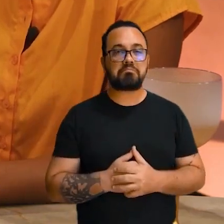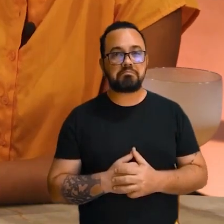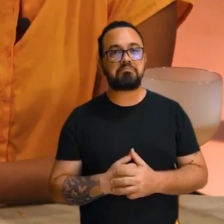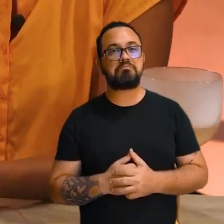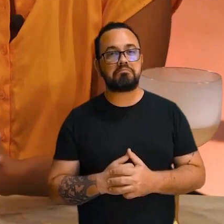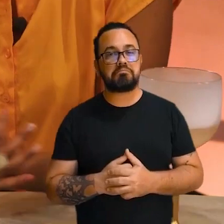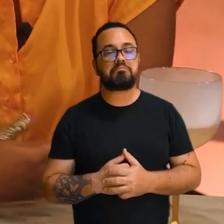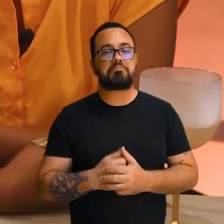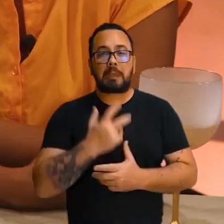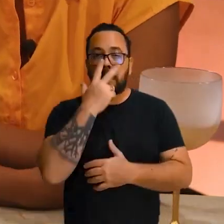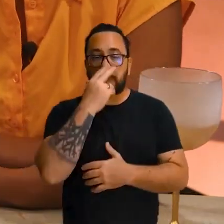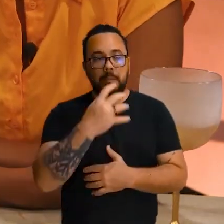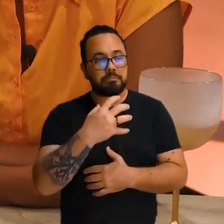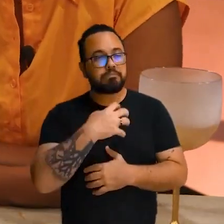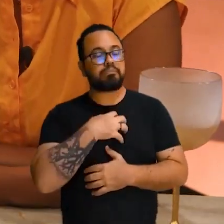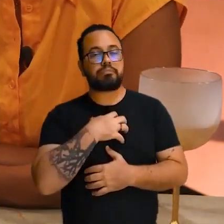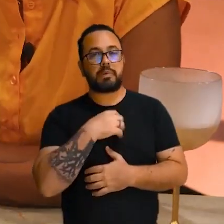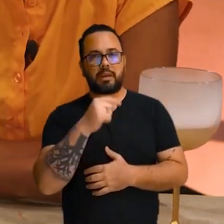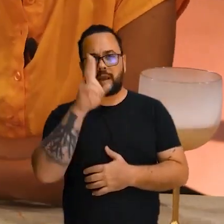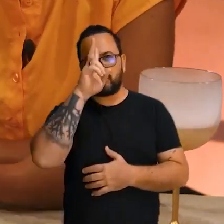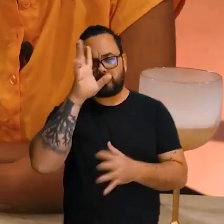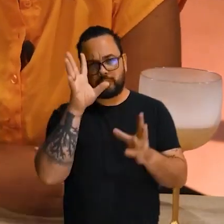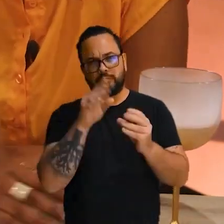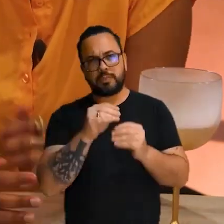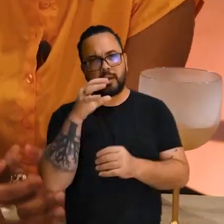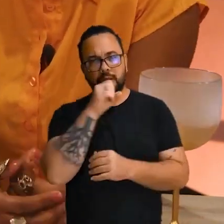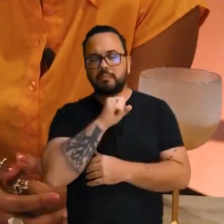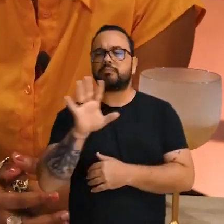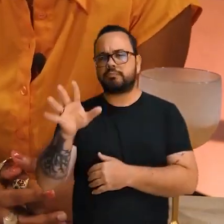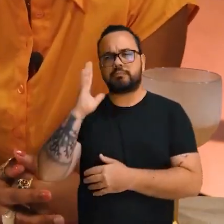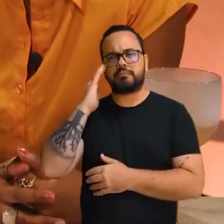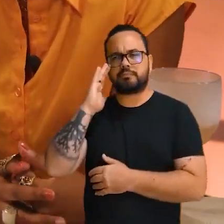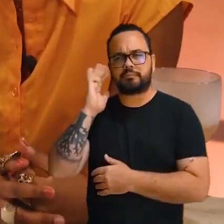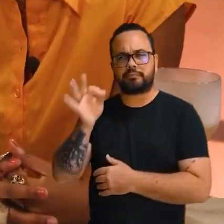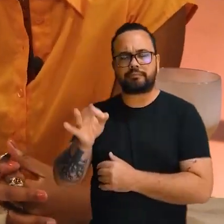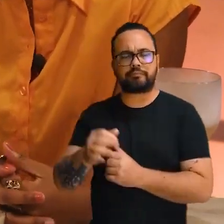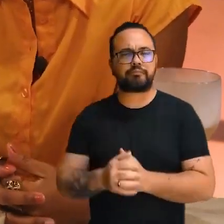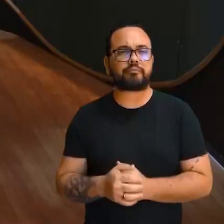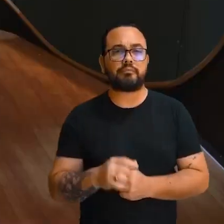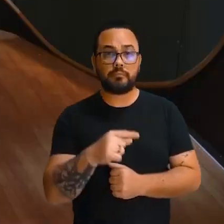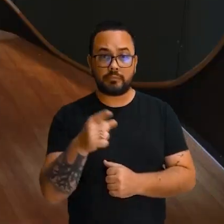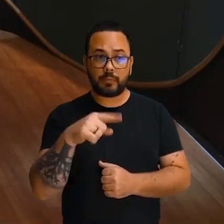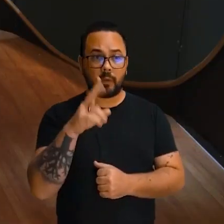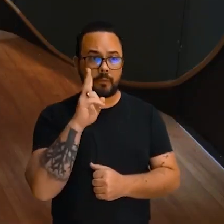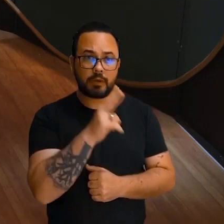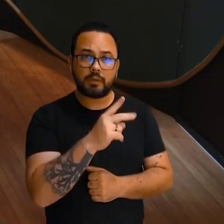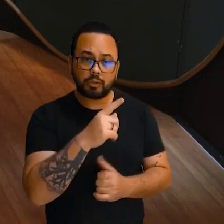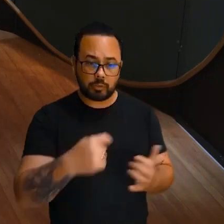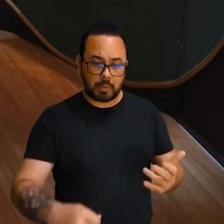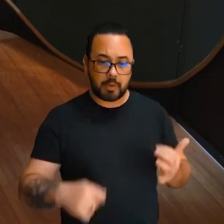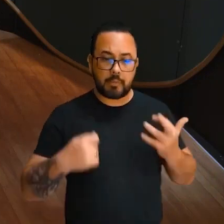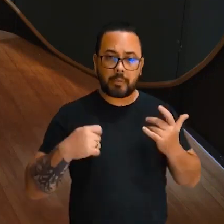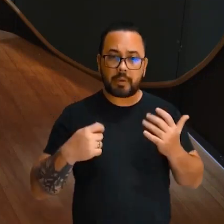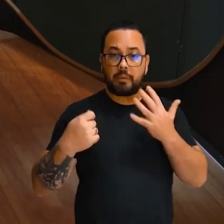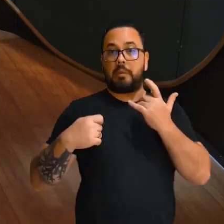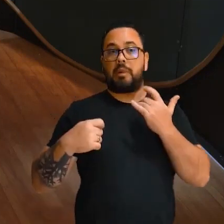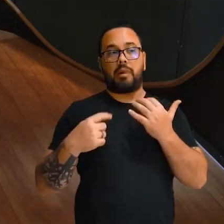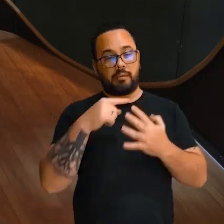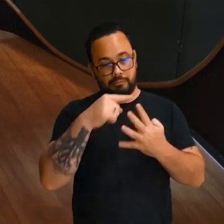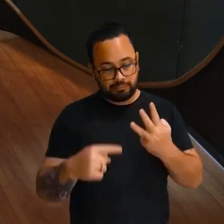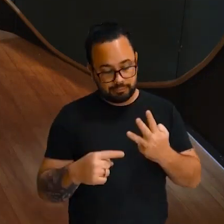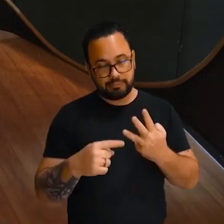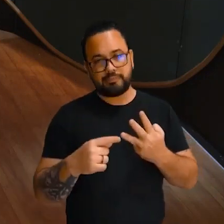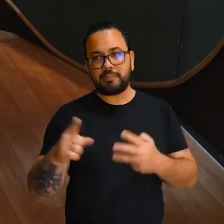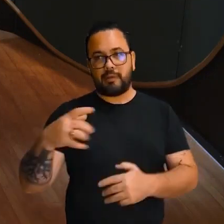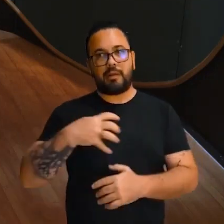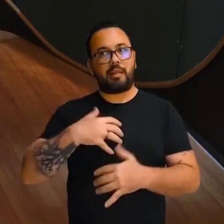foi uma paulada. Eu foi. Dei uma resumida boa na história, mas foi sim, isso. Mas deu pra entender. Eu falei, e aí, sabe? Sim, e aí, tá. Tudo, você viu, né? Uhum. As duas guitarras, você três, se né? Achando, né? É,